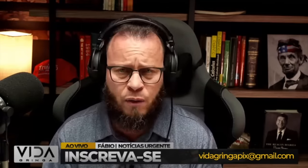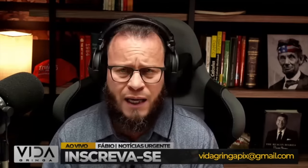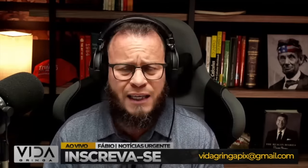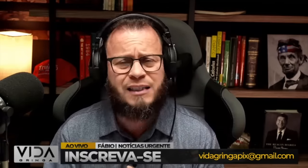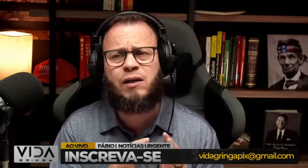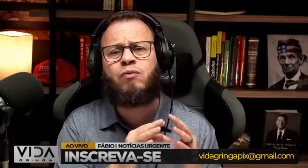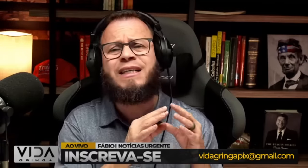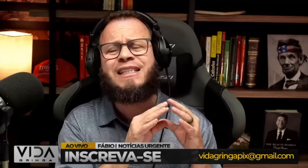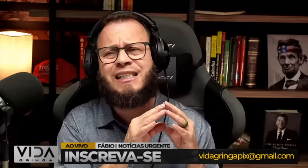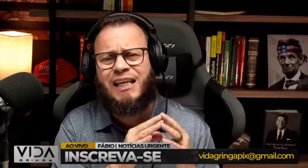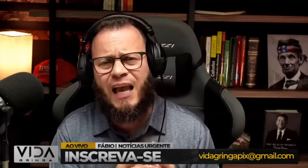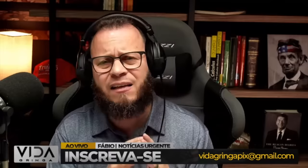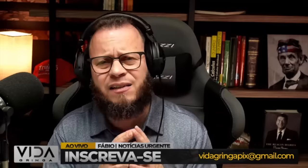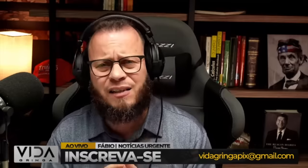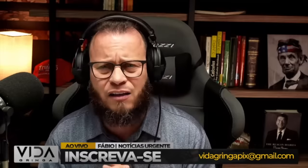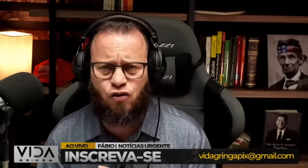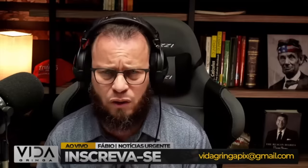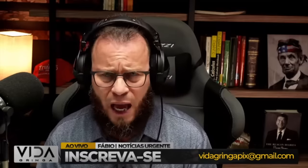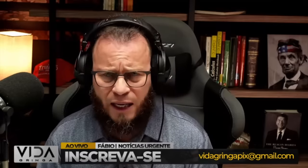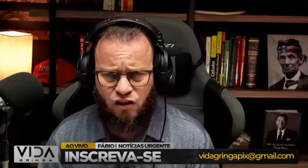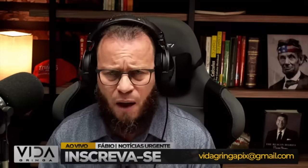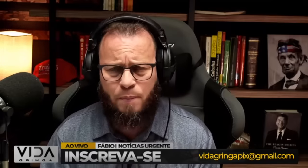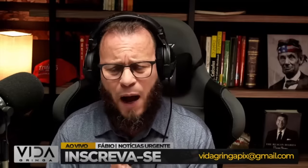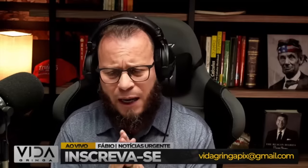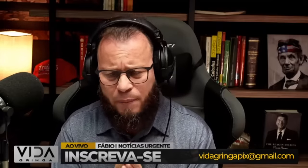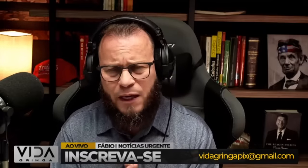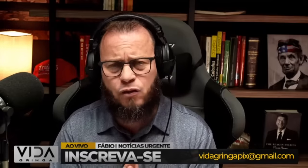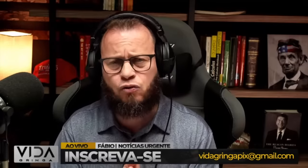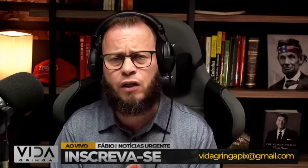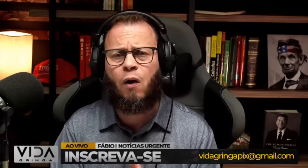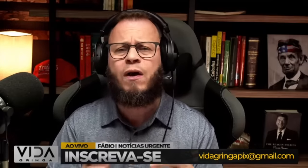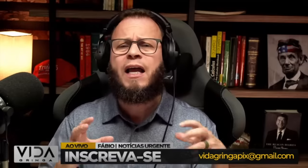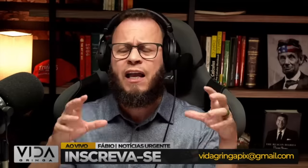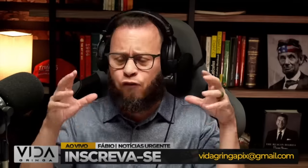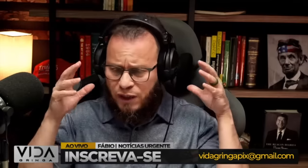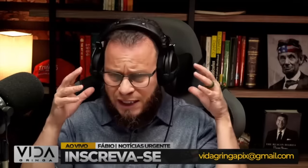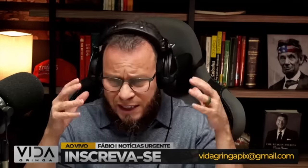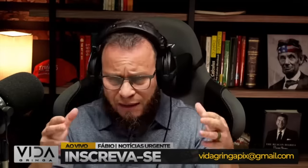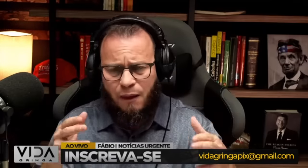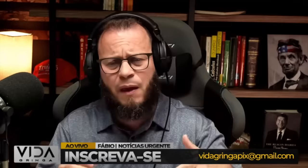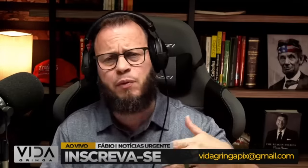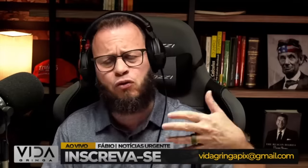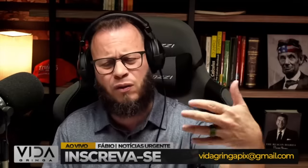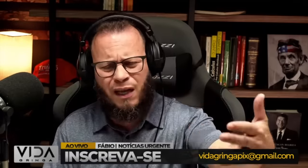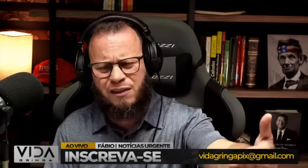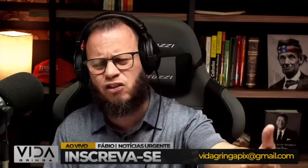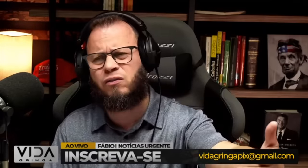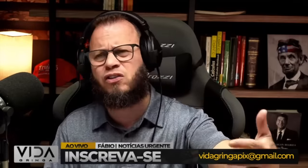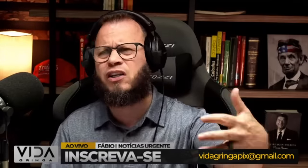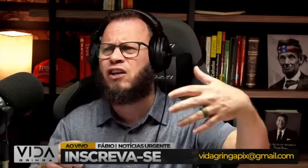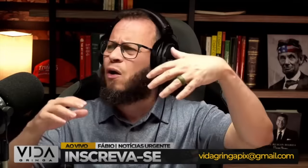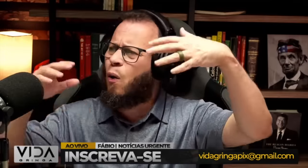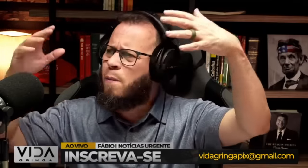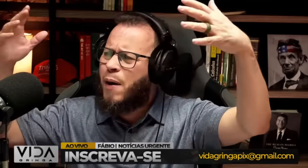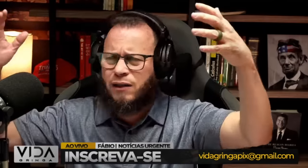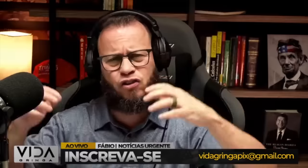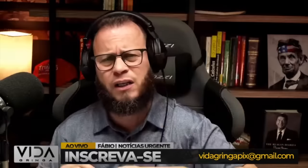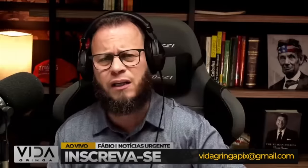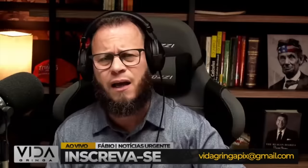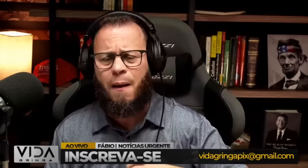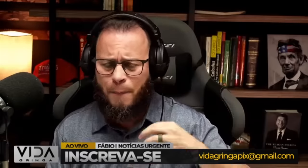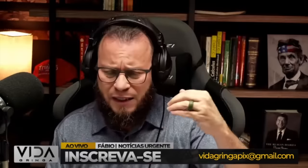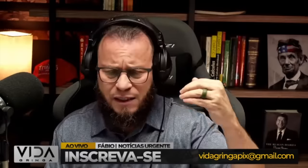Girão que são sensacionais Parabéns ao Girão E você também pessoal que tá assistindo a gente